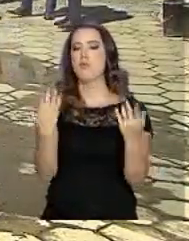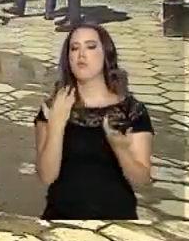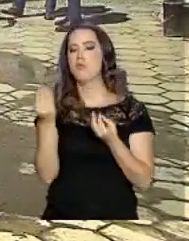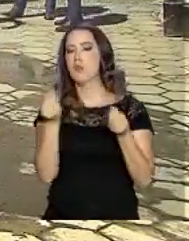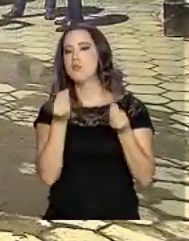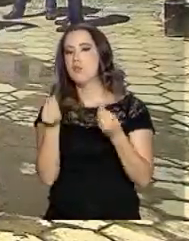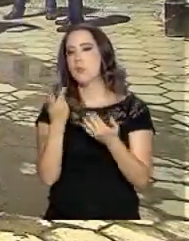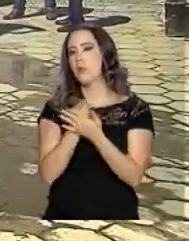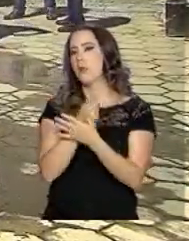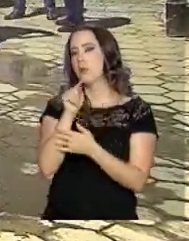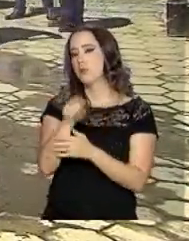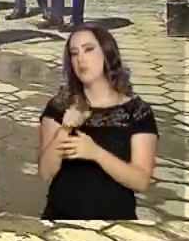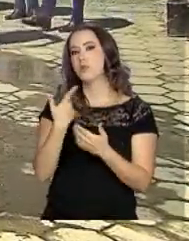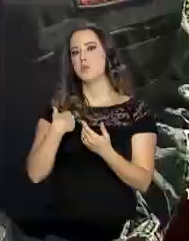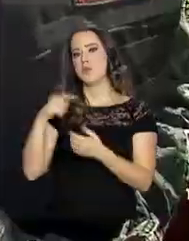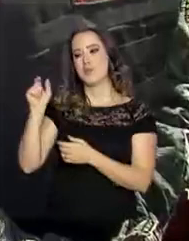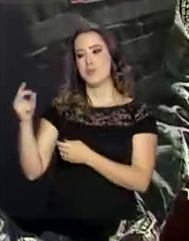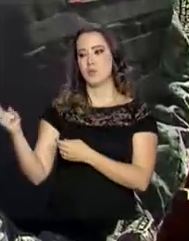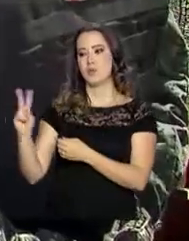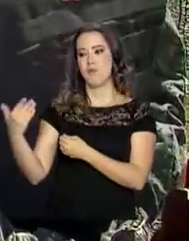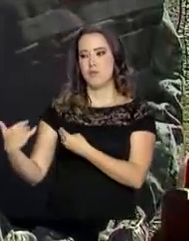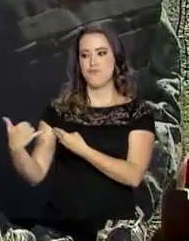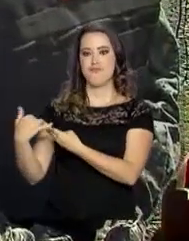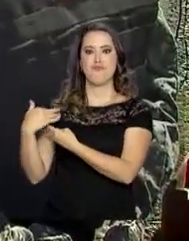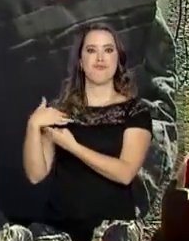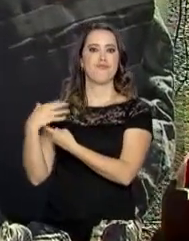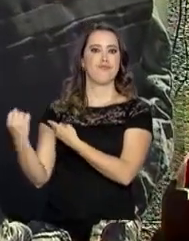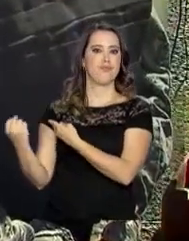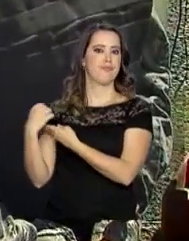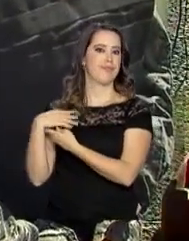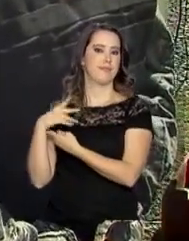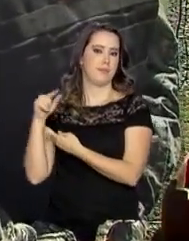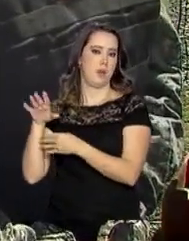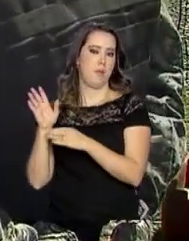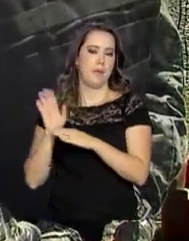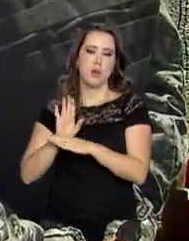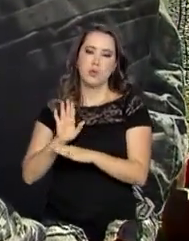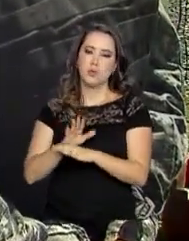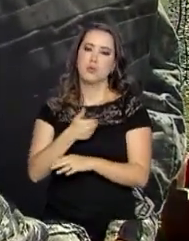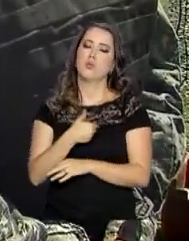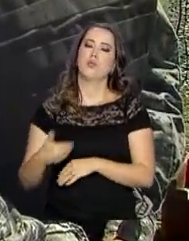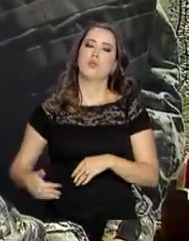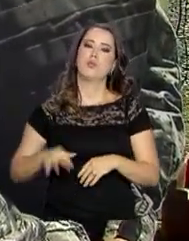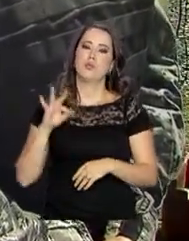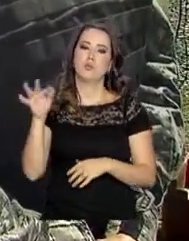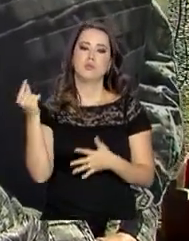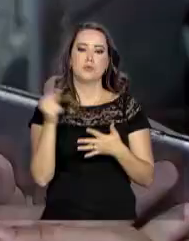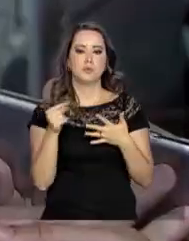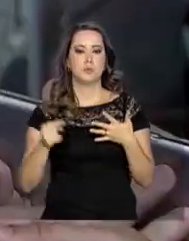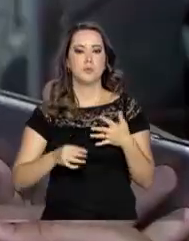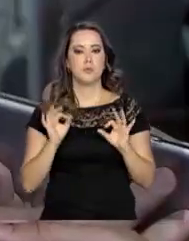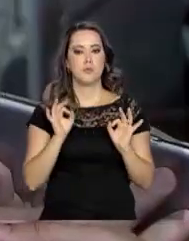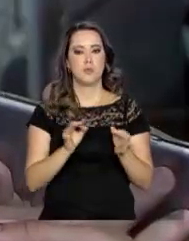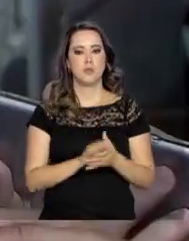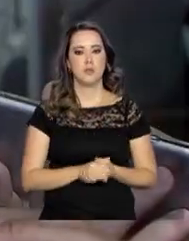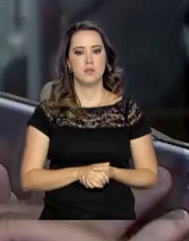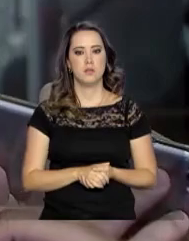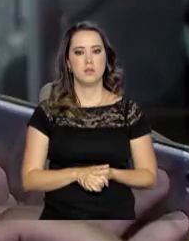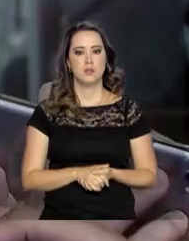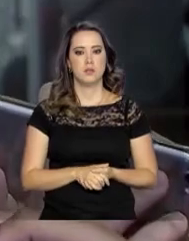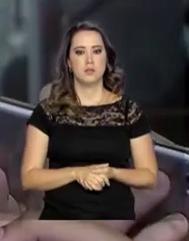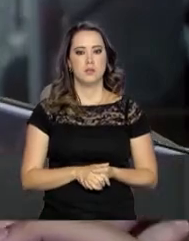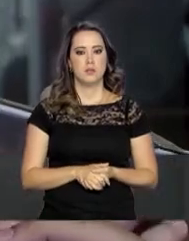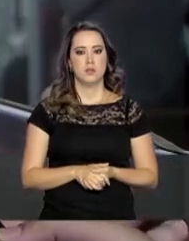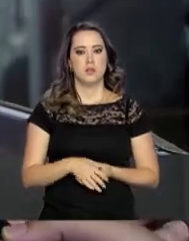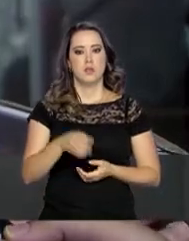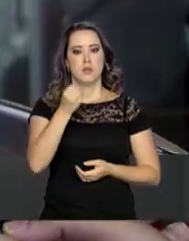informações sobre a situação migratória para subsidiar o governo federal nas medidas a serem adotadas. Vão ouvir os